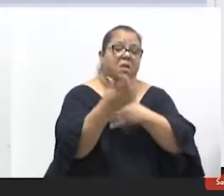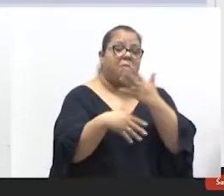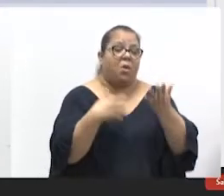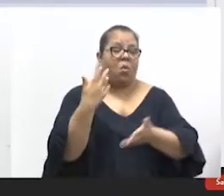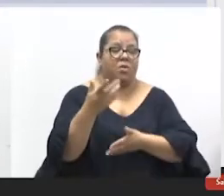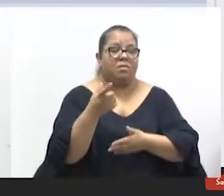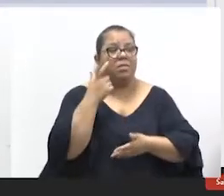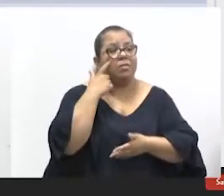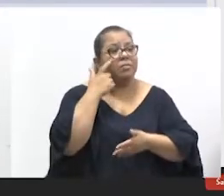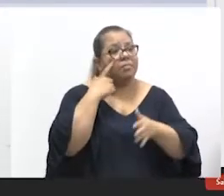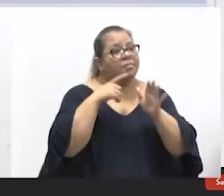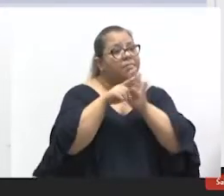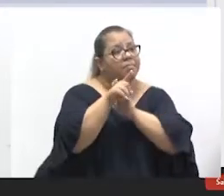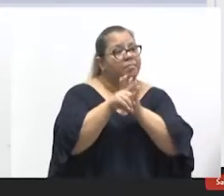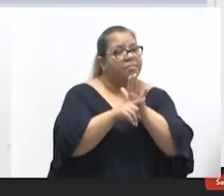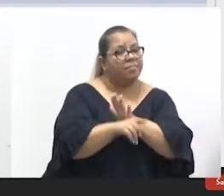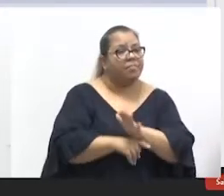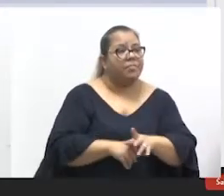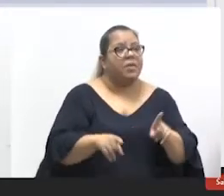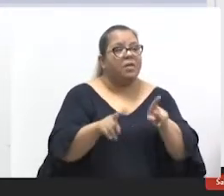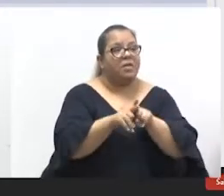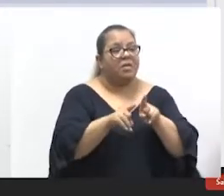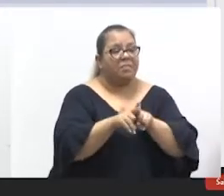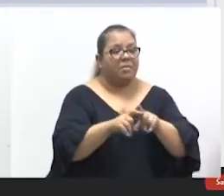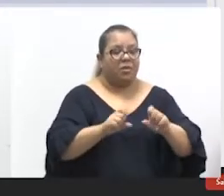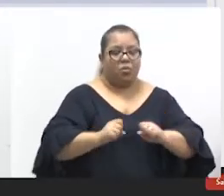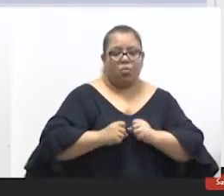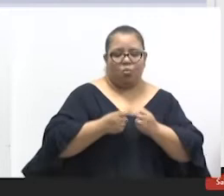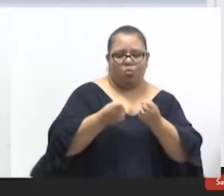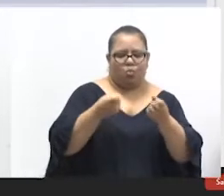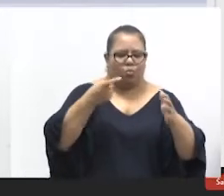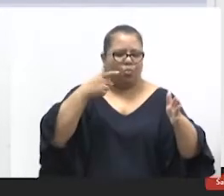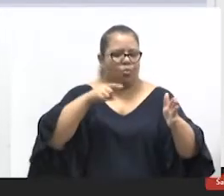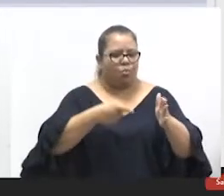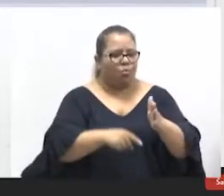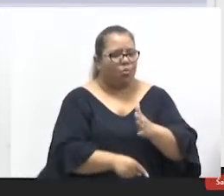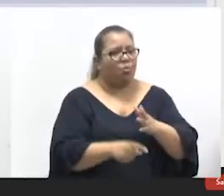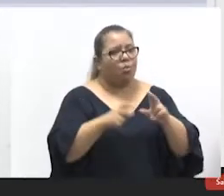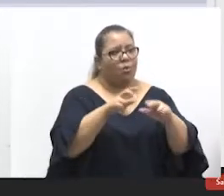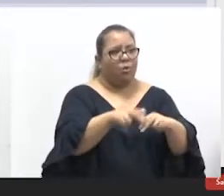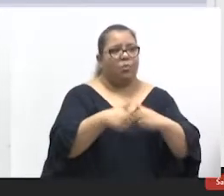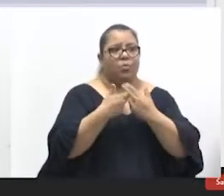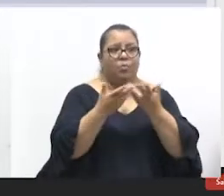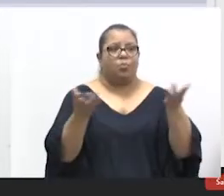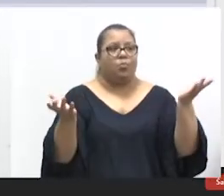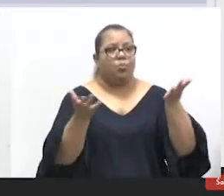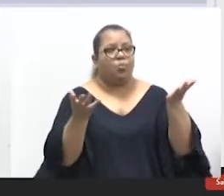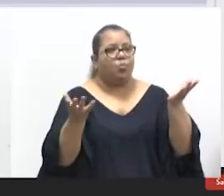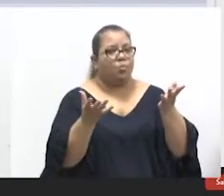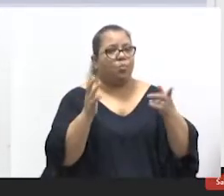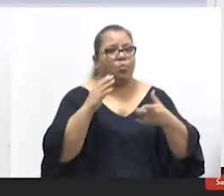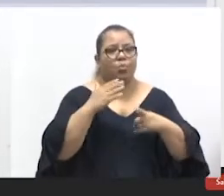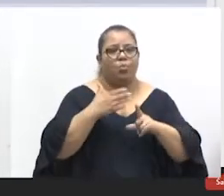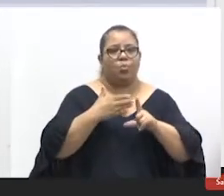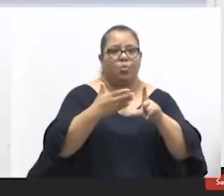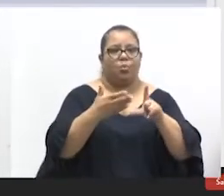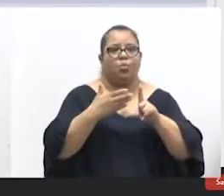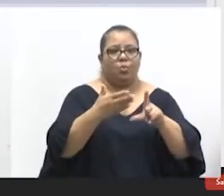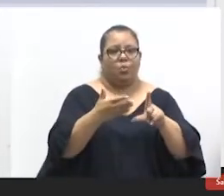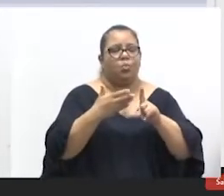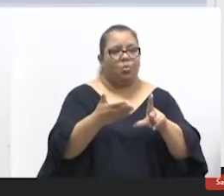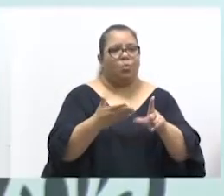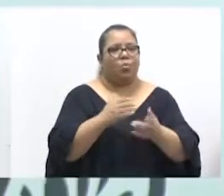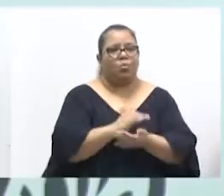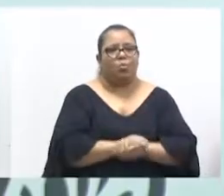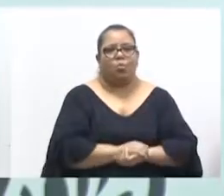a gente precisa melhorar isso, se debruçar, fazer estudos mais aprofundados para não ser leviano em apresentar qualquer conclusão em relação a